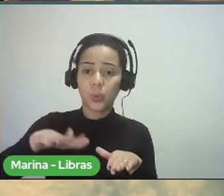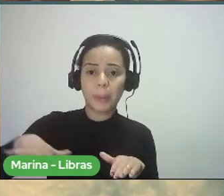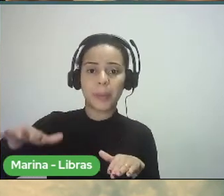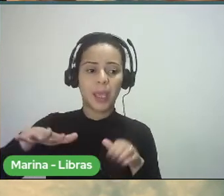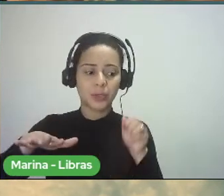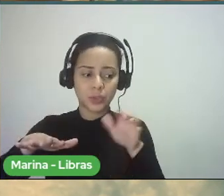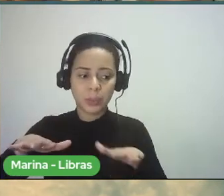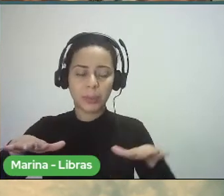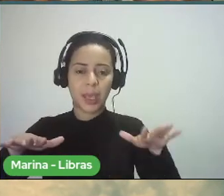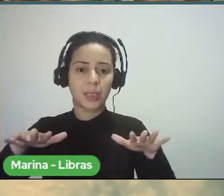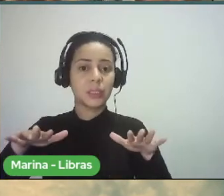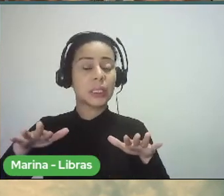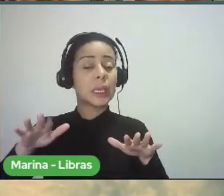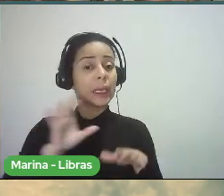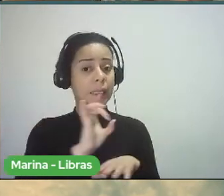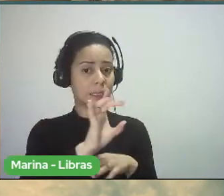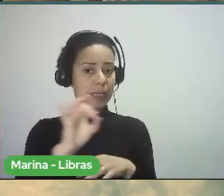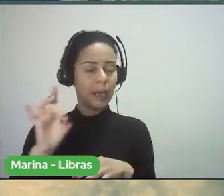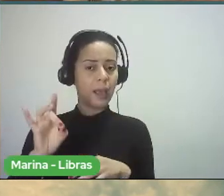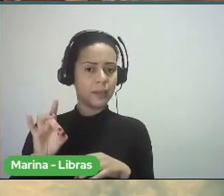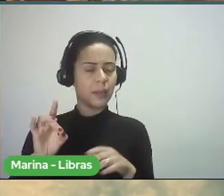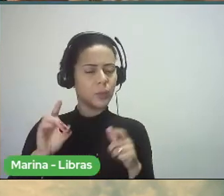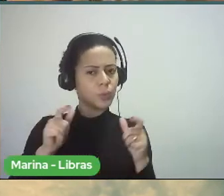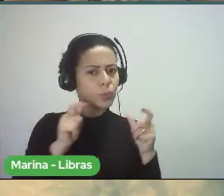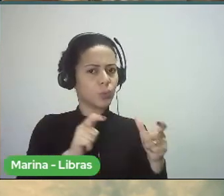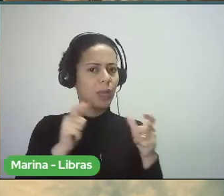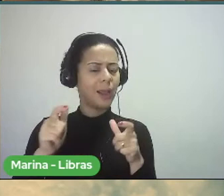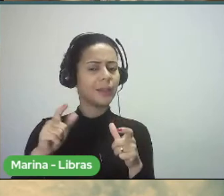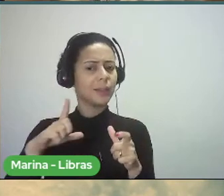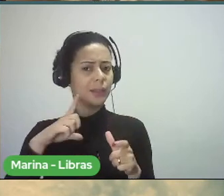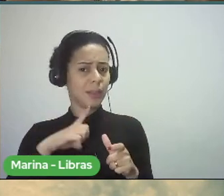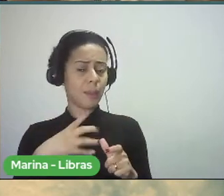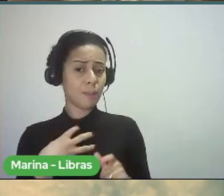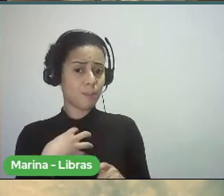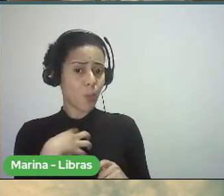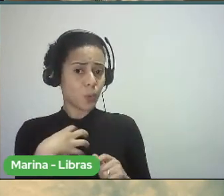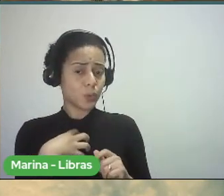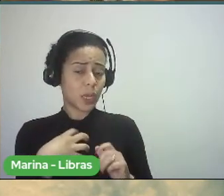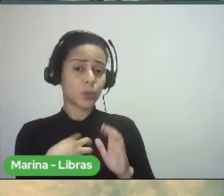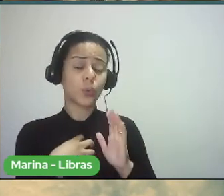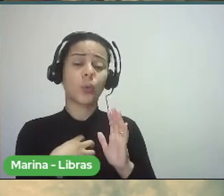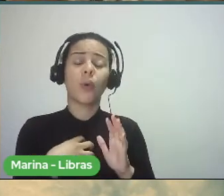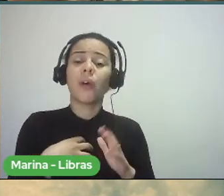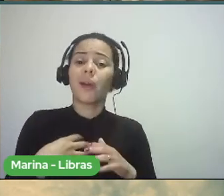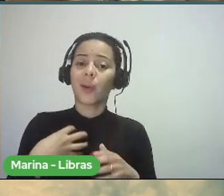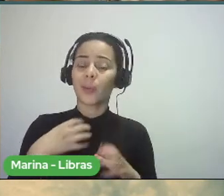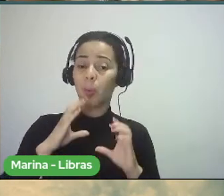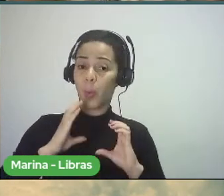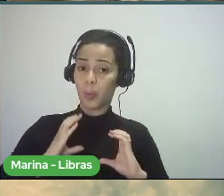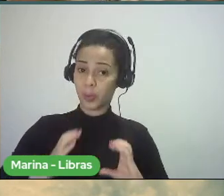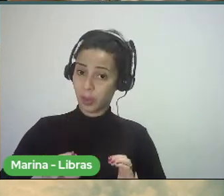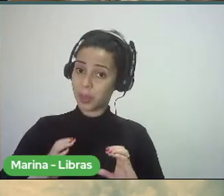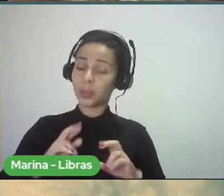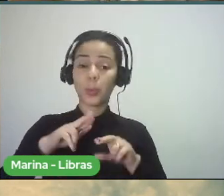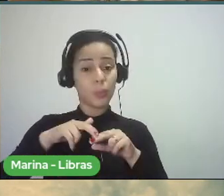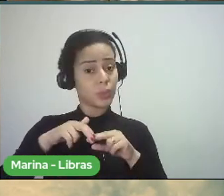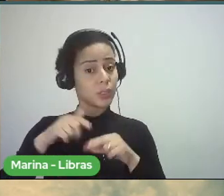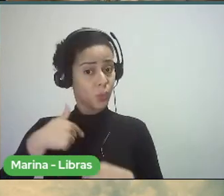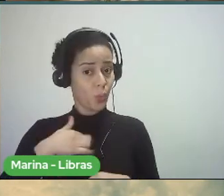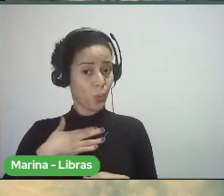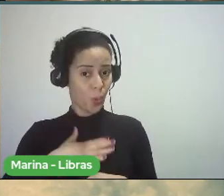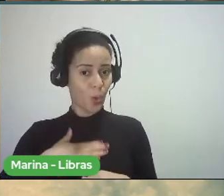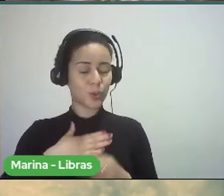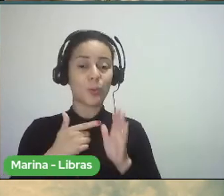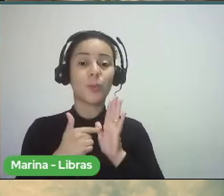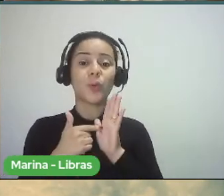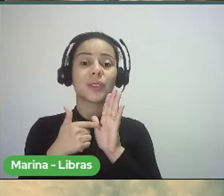abordagem de aplicação esse papo necessário só em mudar consideravelmente mas lembrando e é por isso que eu gosto de colocar aquele slides nos valores centrais eu não